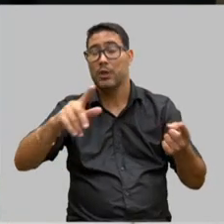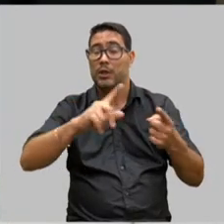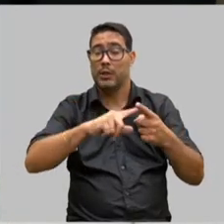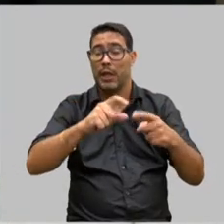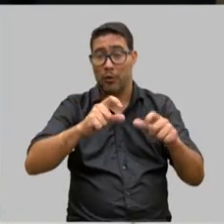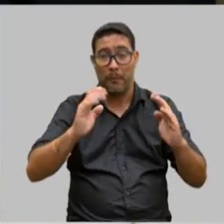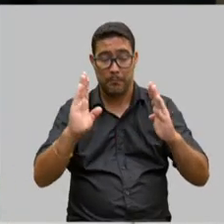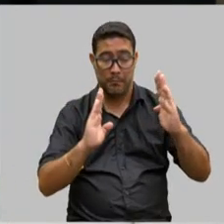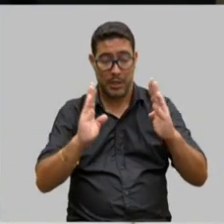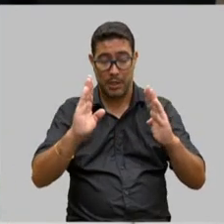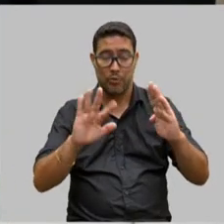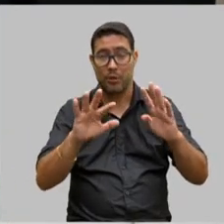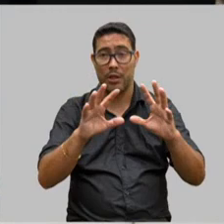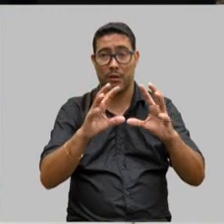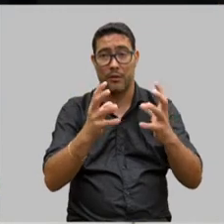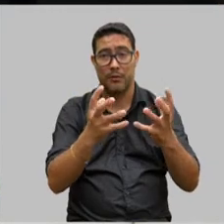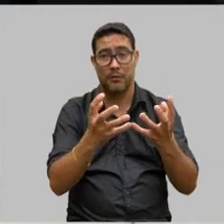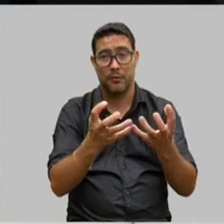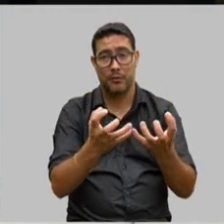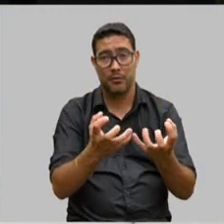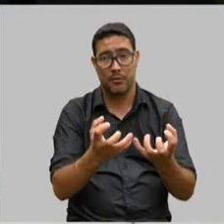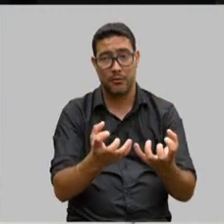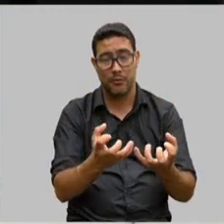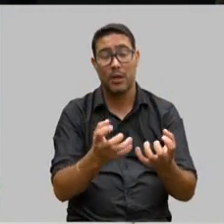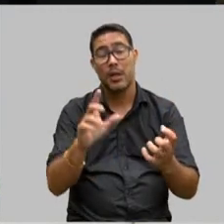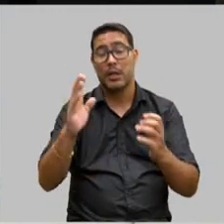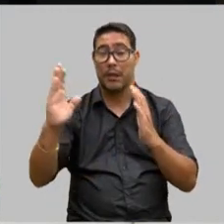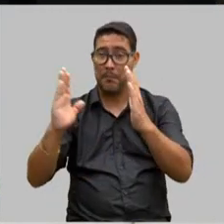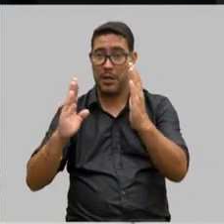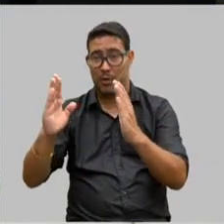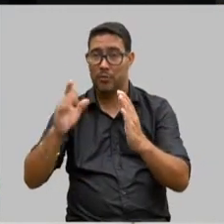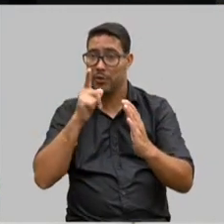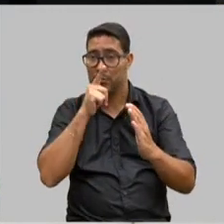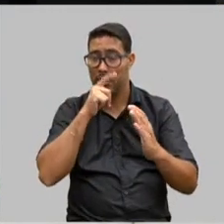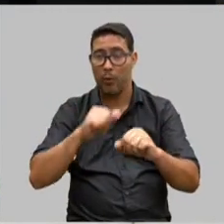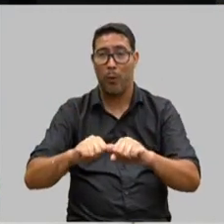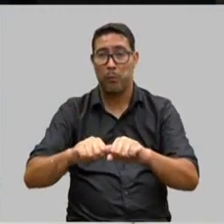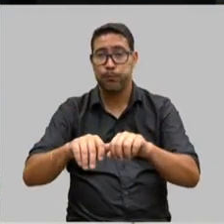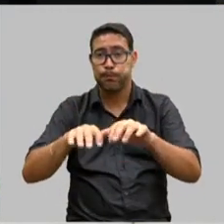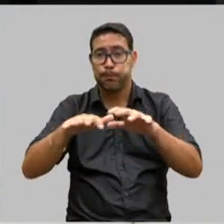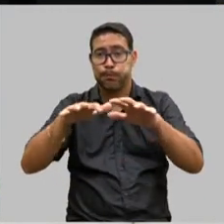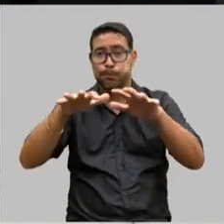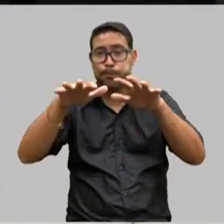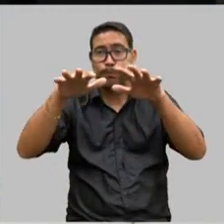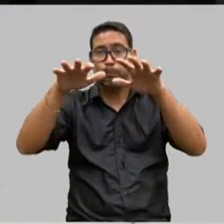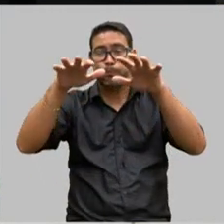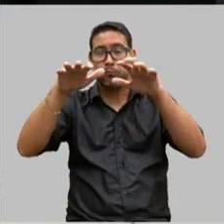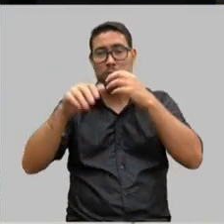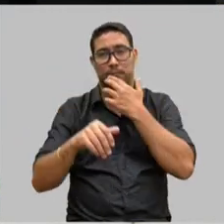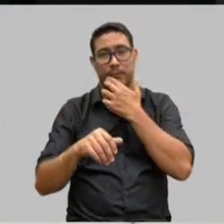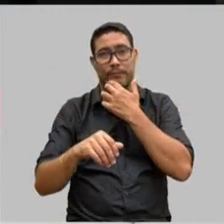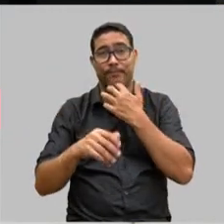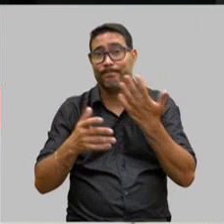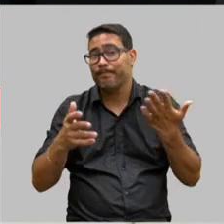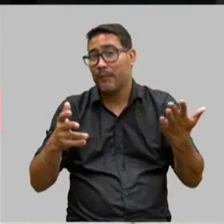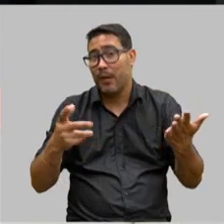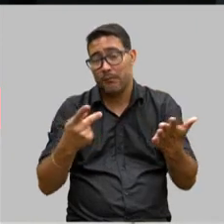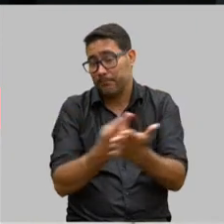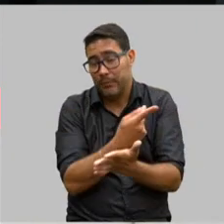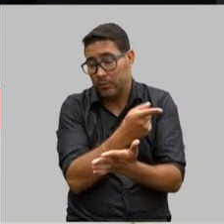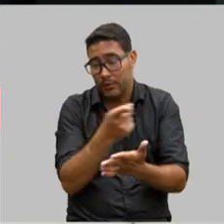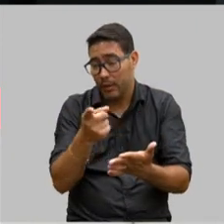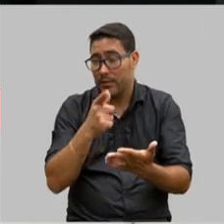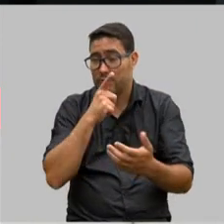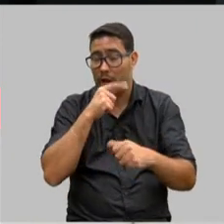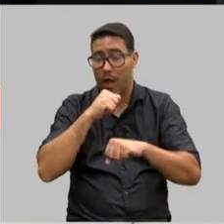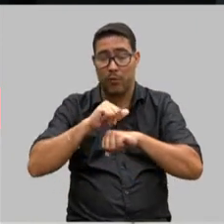um período no ano que eles estão com um volume maior. E é esperado que eles extravasem. A